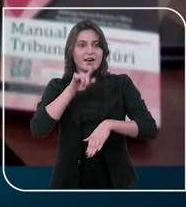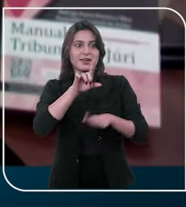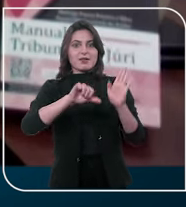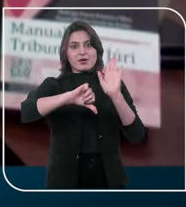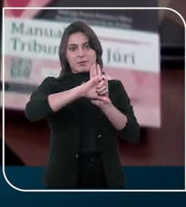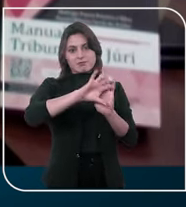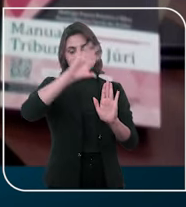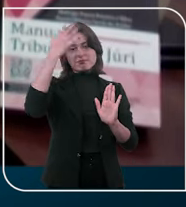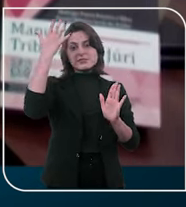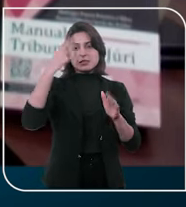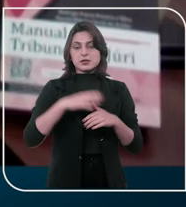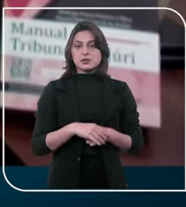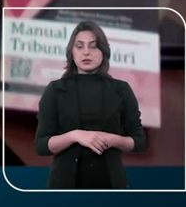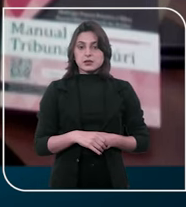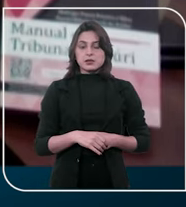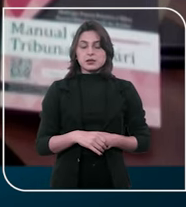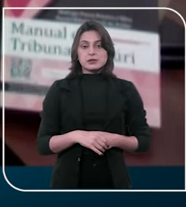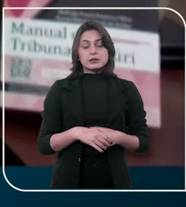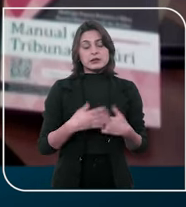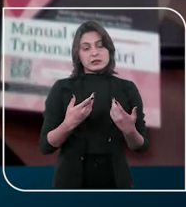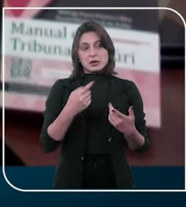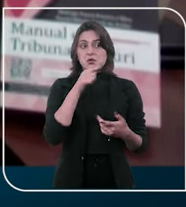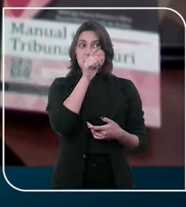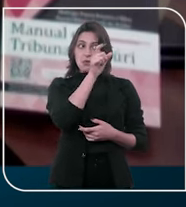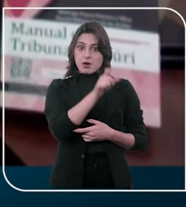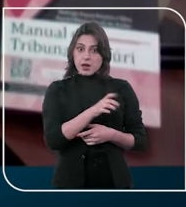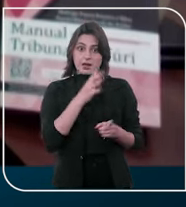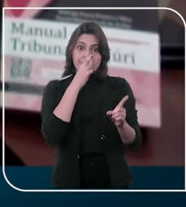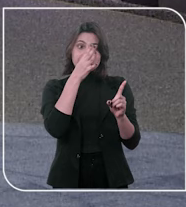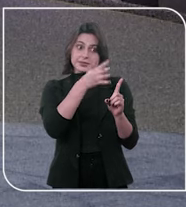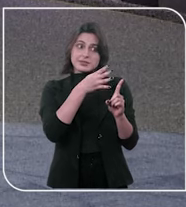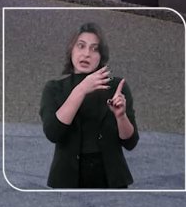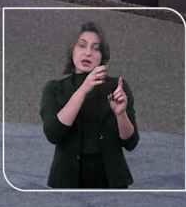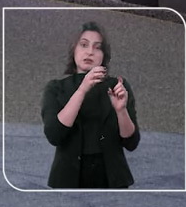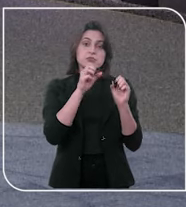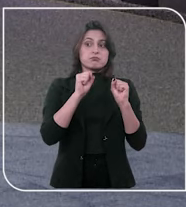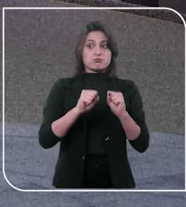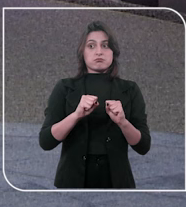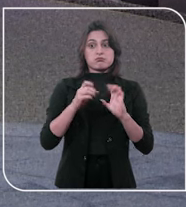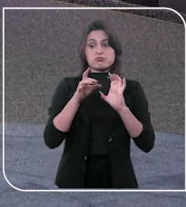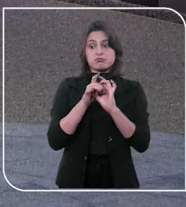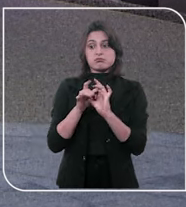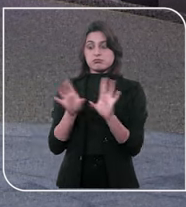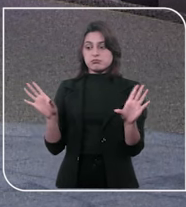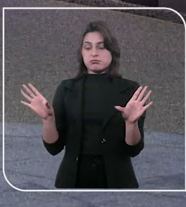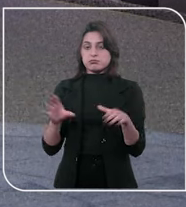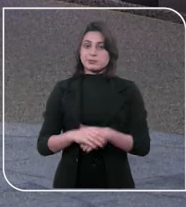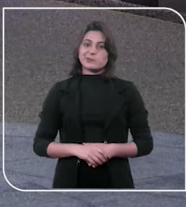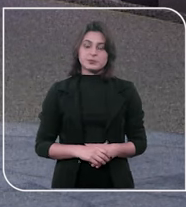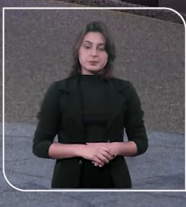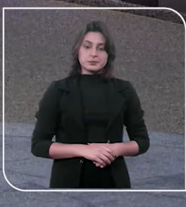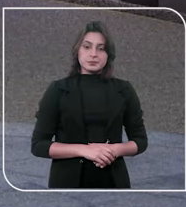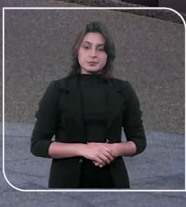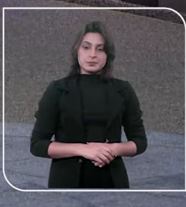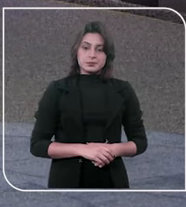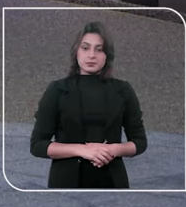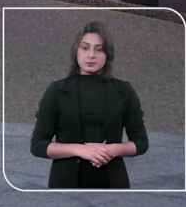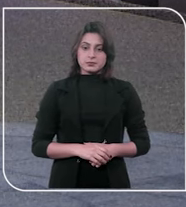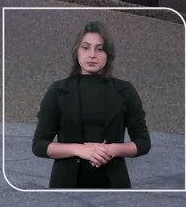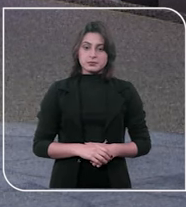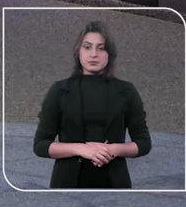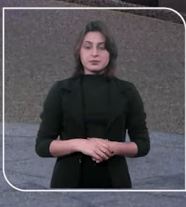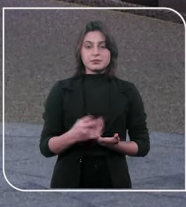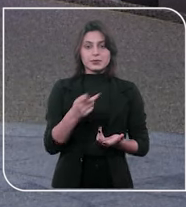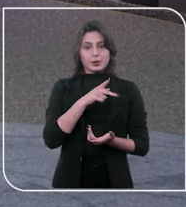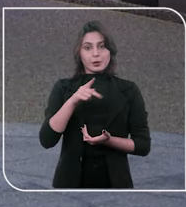então o sujeito deve ser absolvido e ponto final. Professora Maiara, uma outra questão que